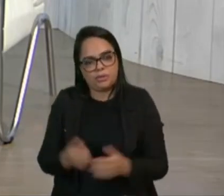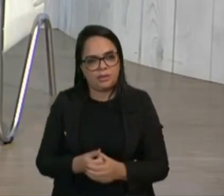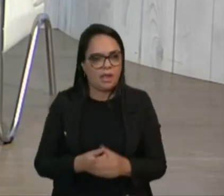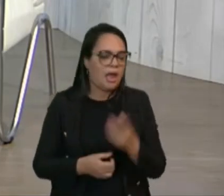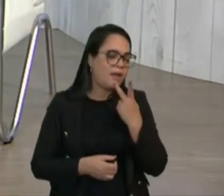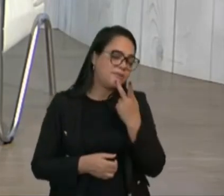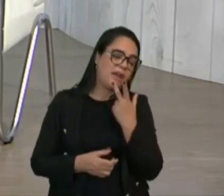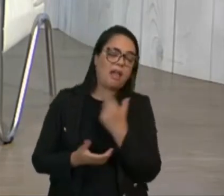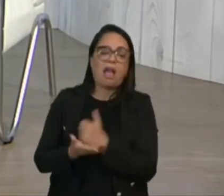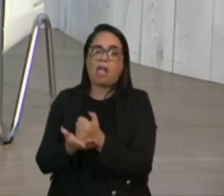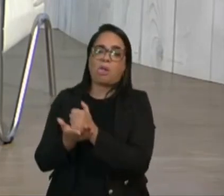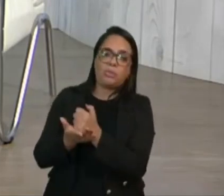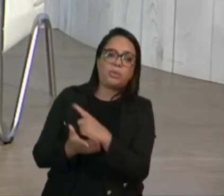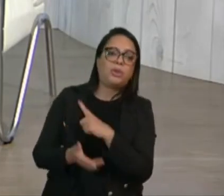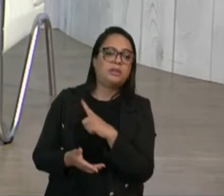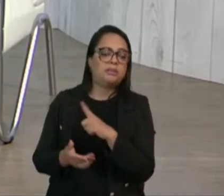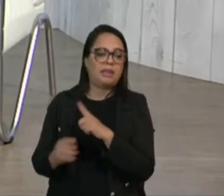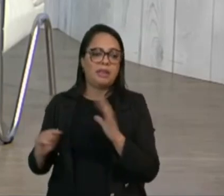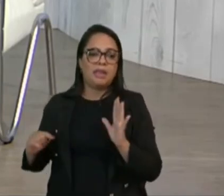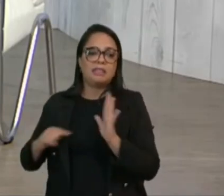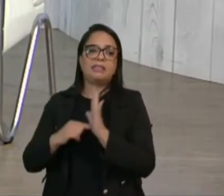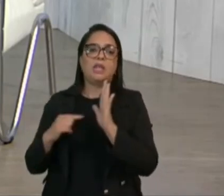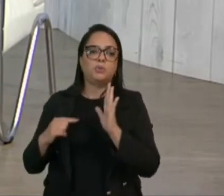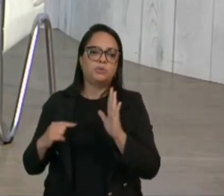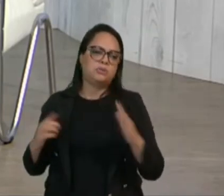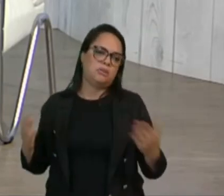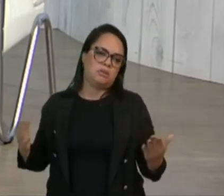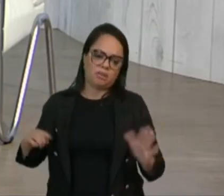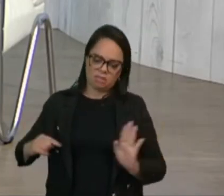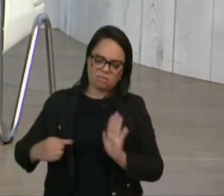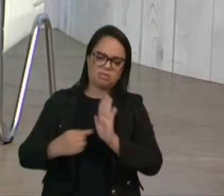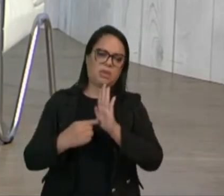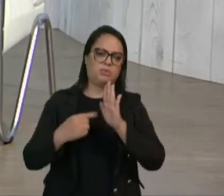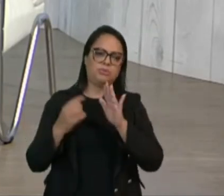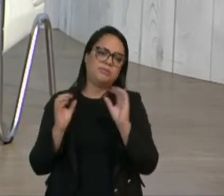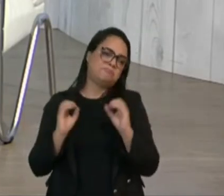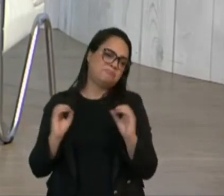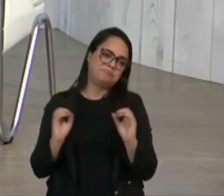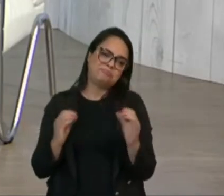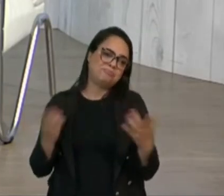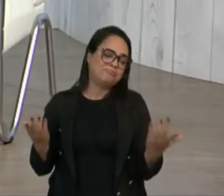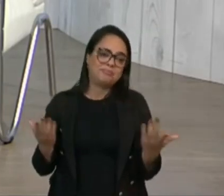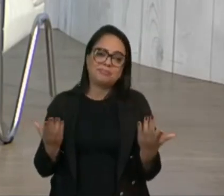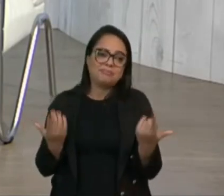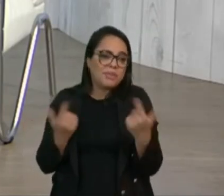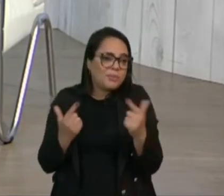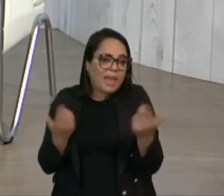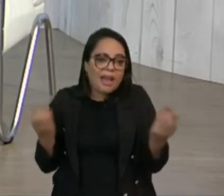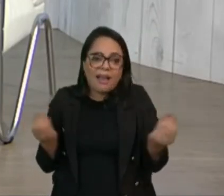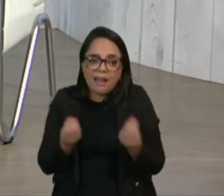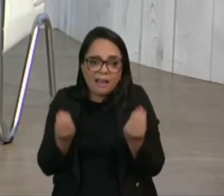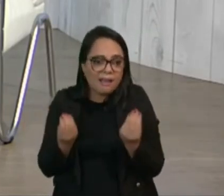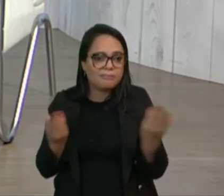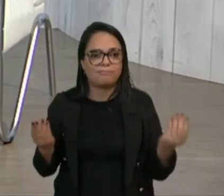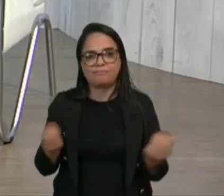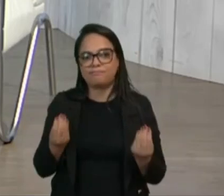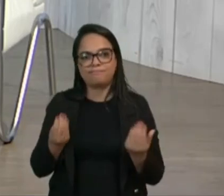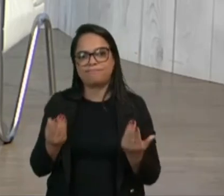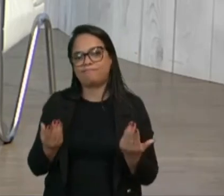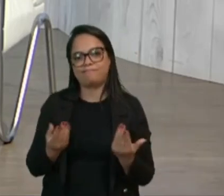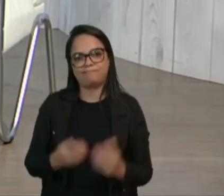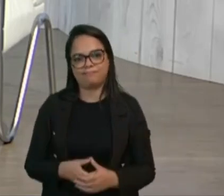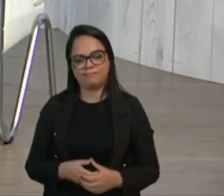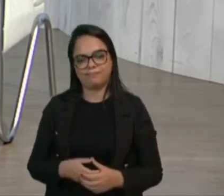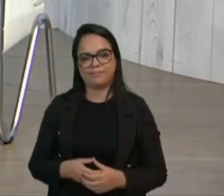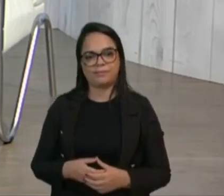que controlam, que denuncia a página, denuncia o anúncio, não tem como você fazer,